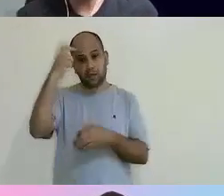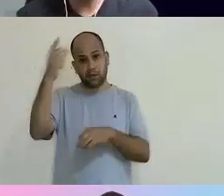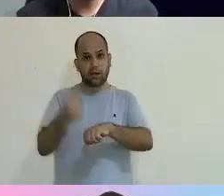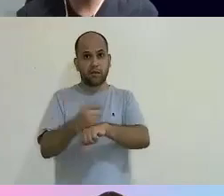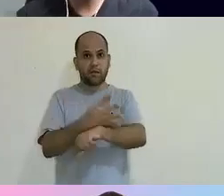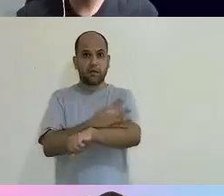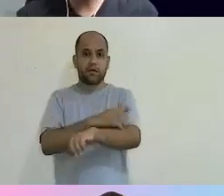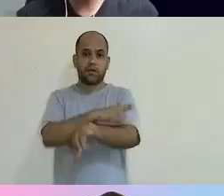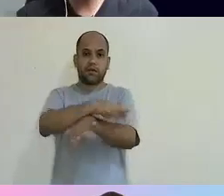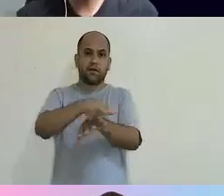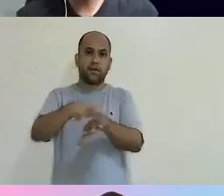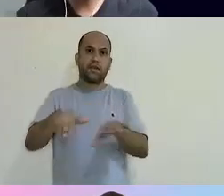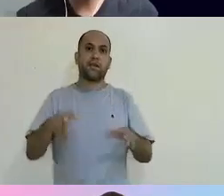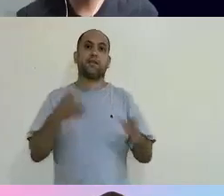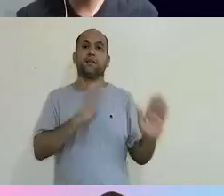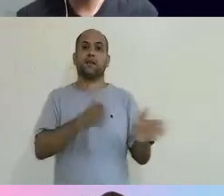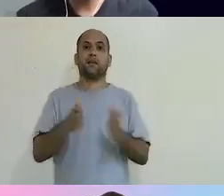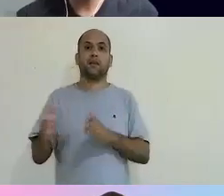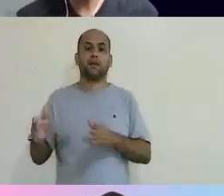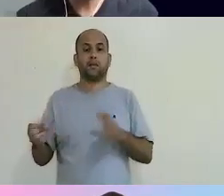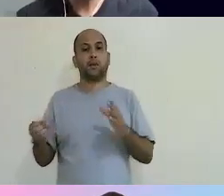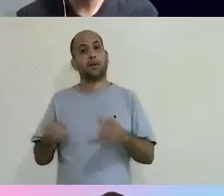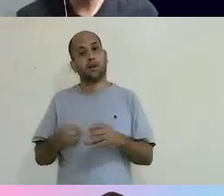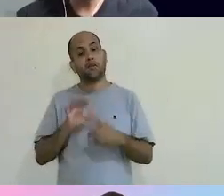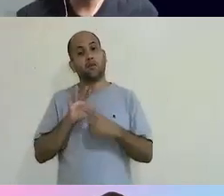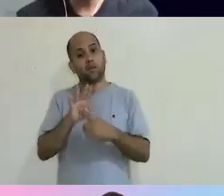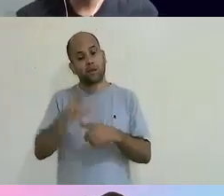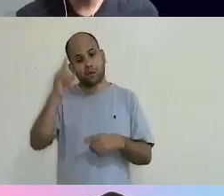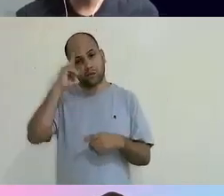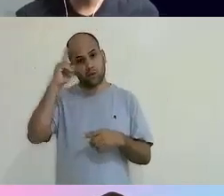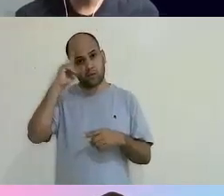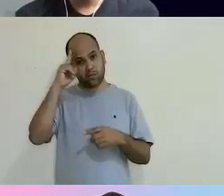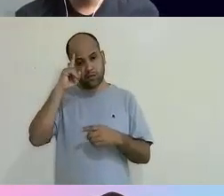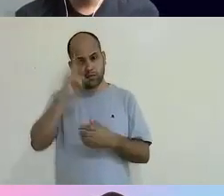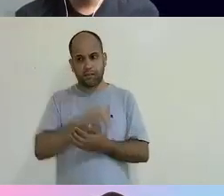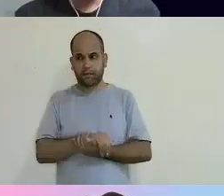diferentes situações que vão aparecer no nosso dia a dia.